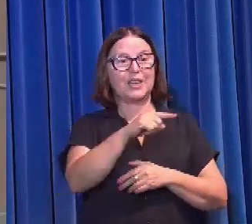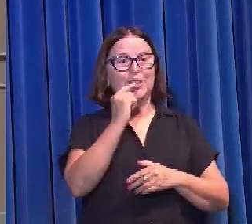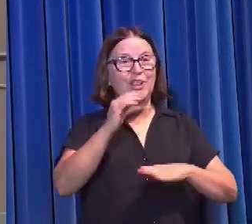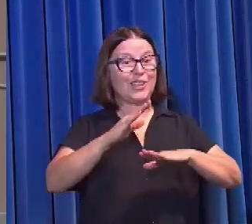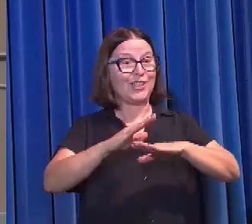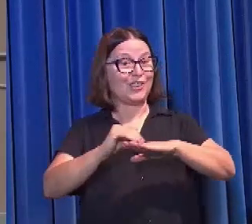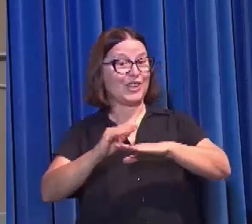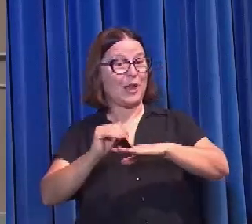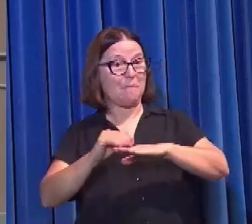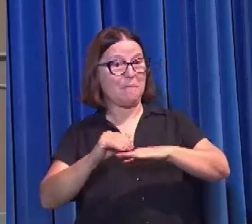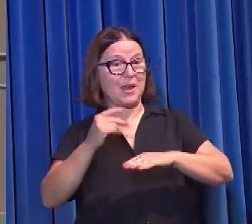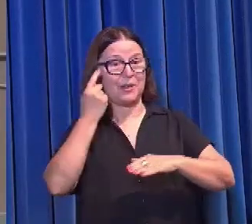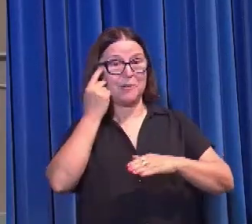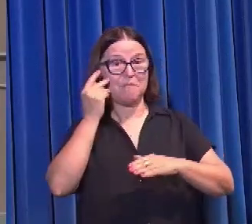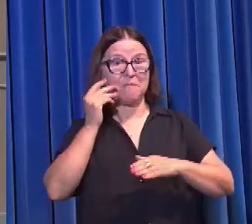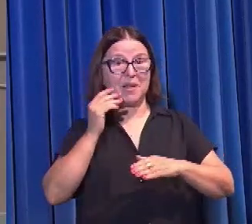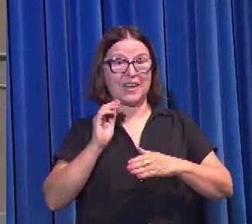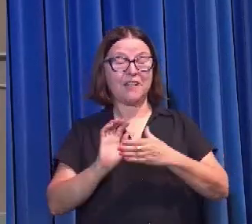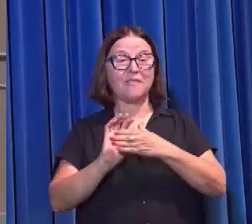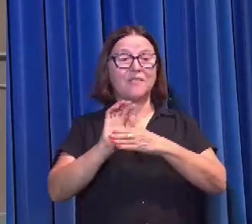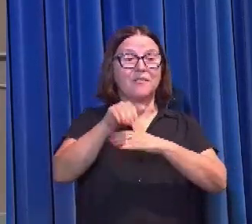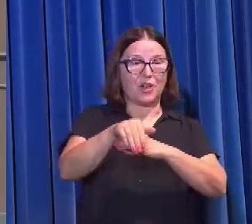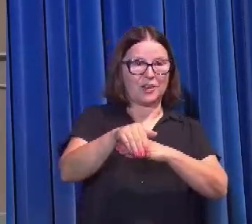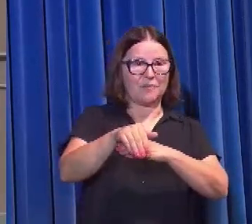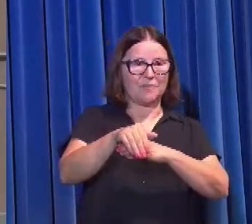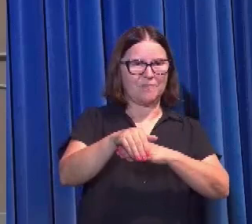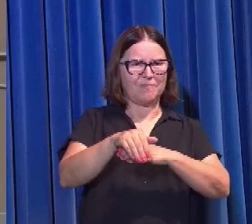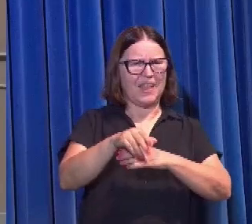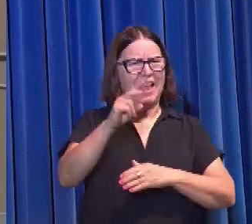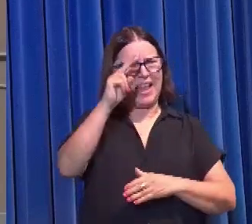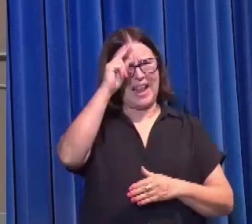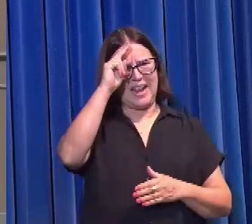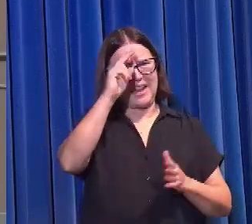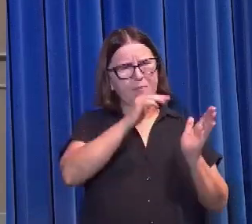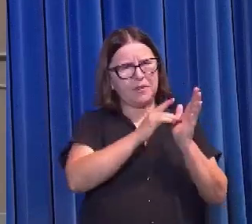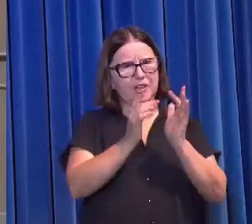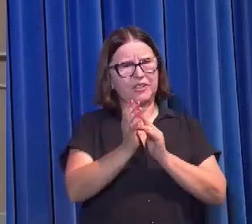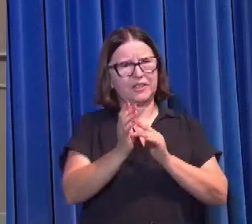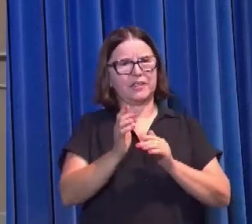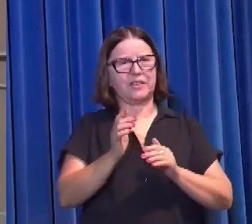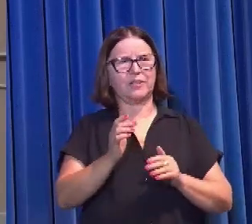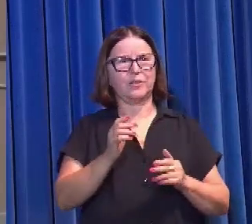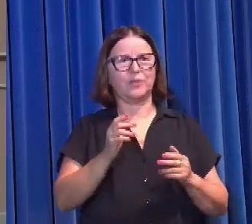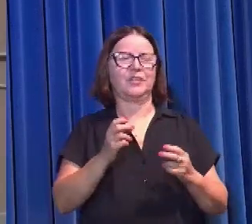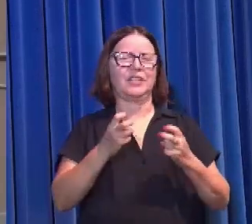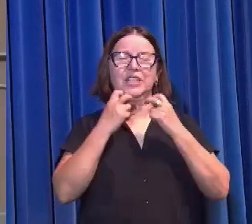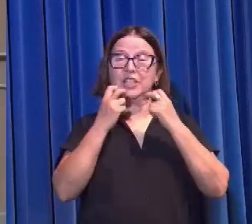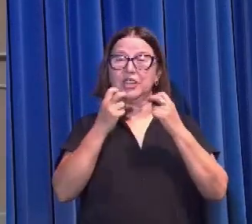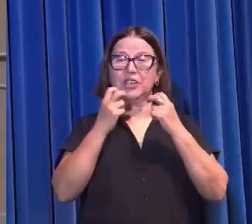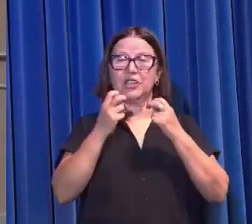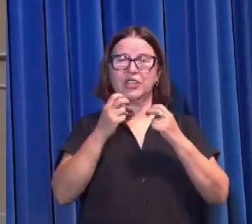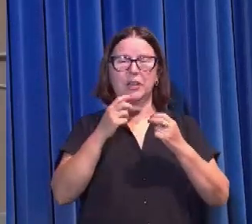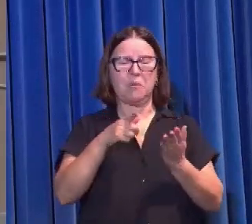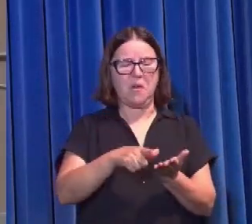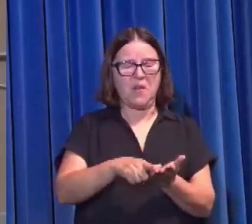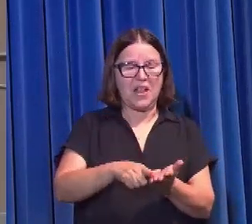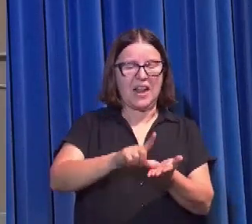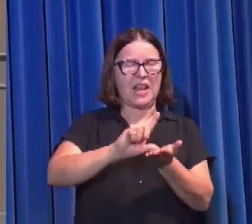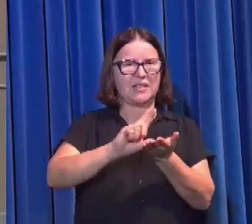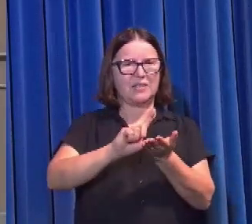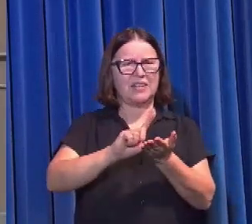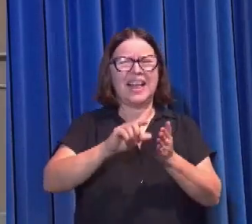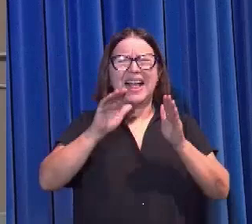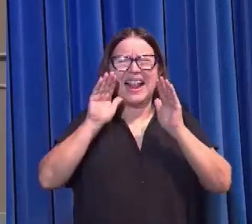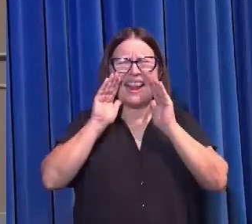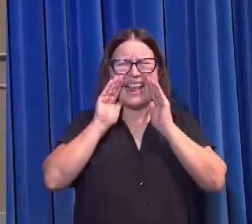chamou Lázaro para fora da sepultura. Lázaro, vem! Assim ele também nos chamou pelo evangelho quando nós nascemos de novo.